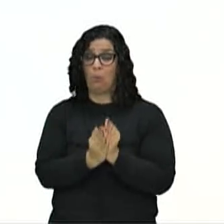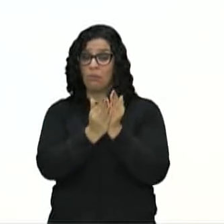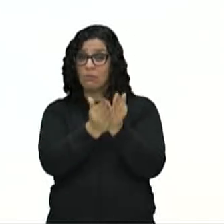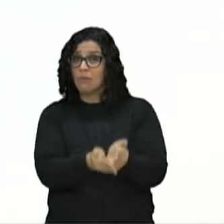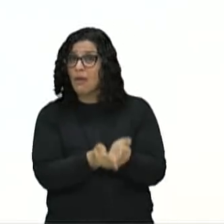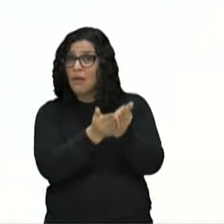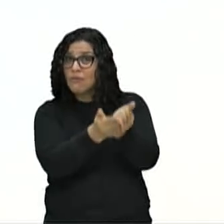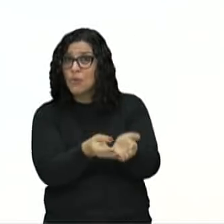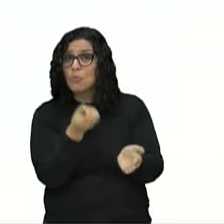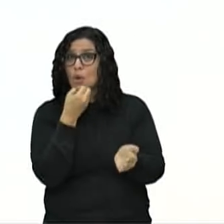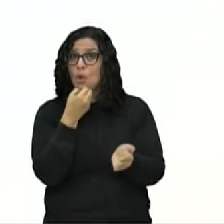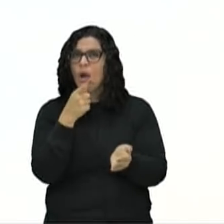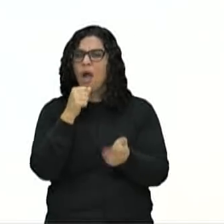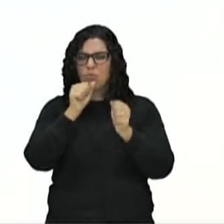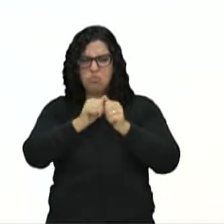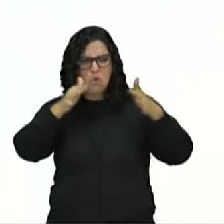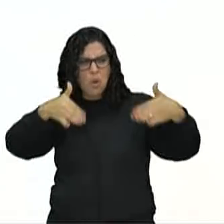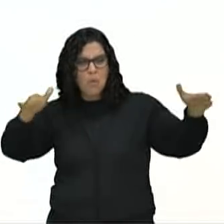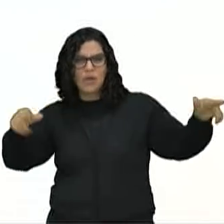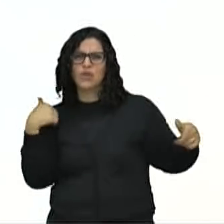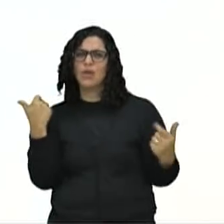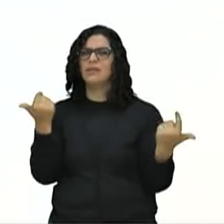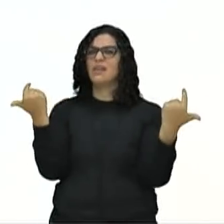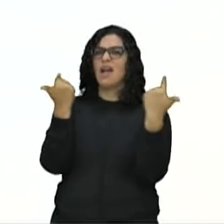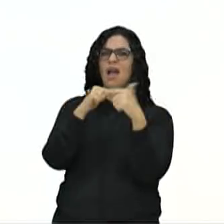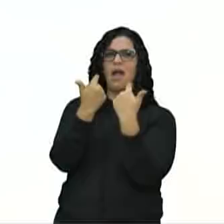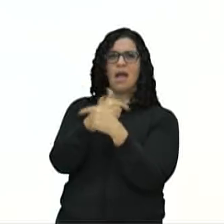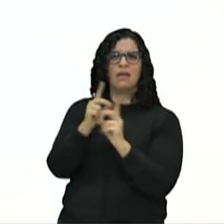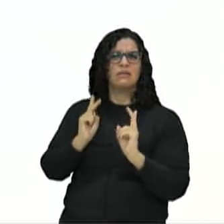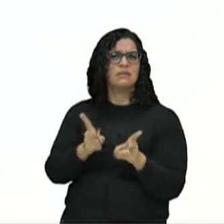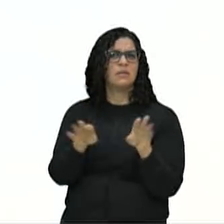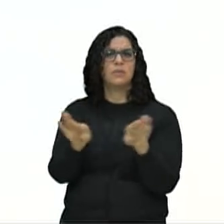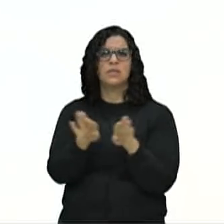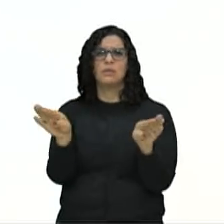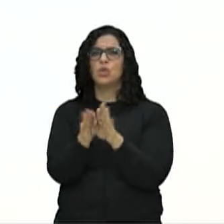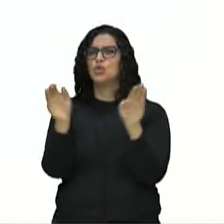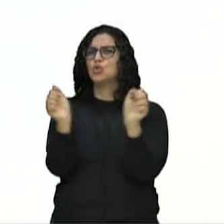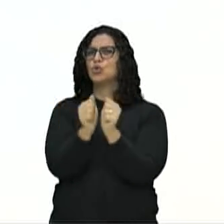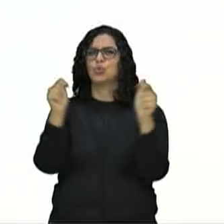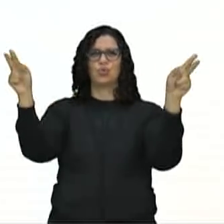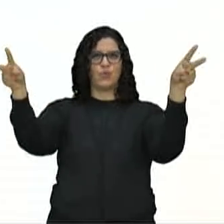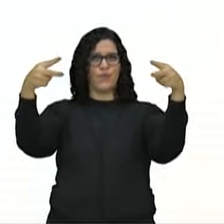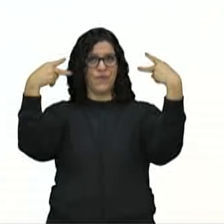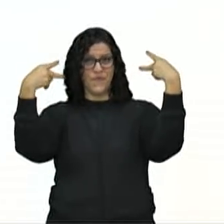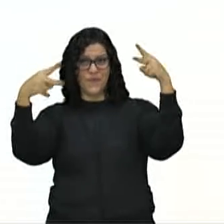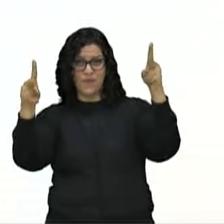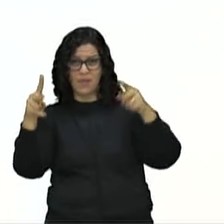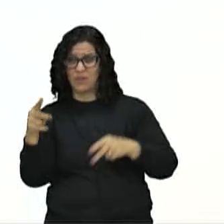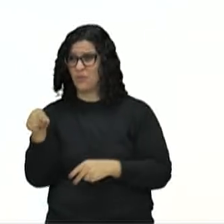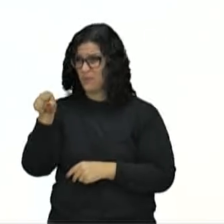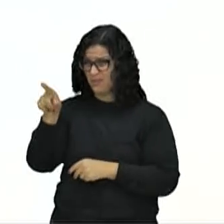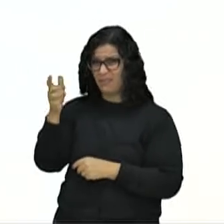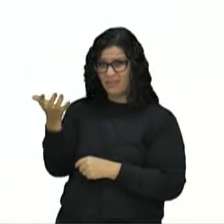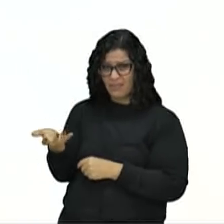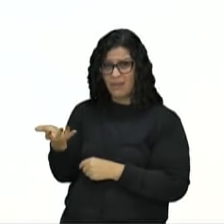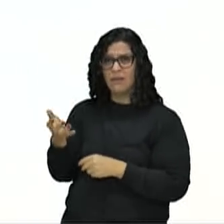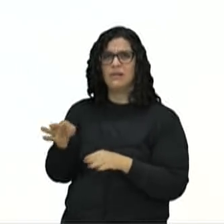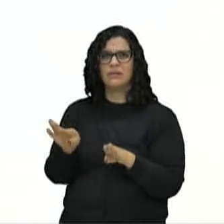e no mar largo, caçoamos perfeitamente com o vento. O camarada quer